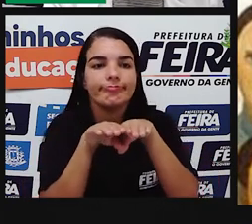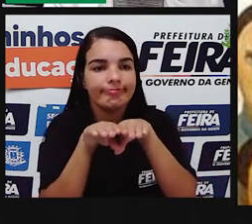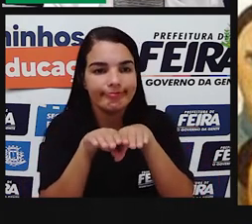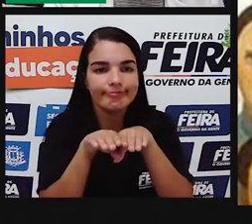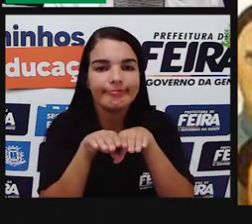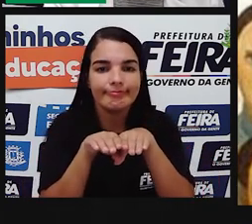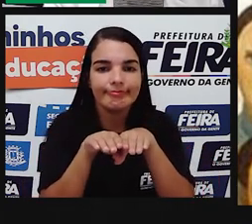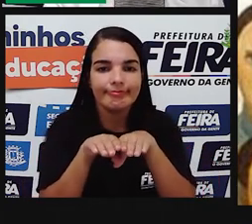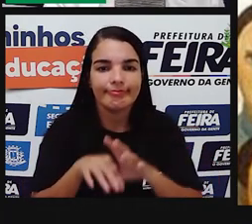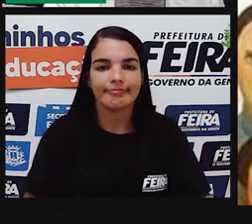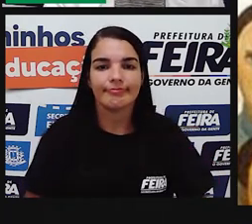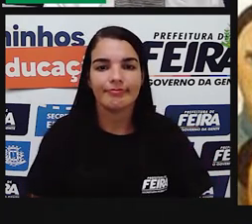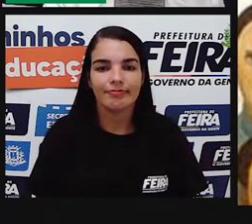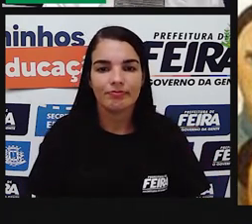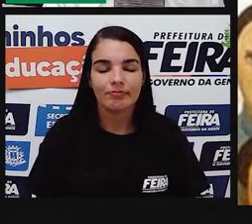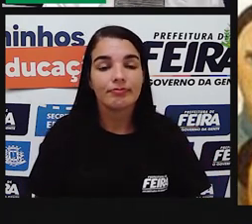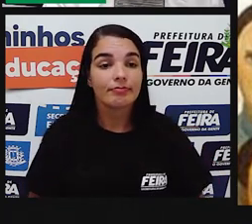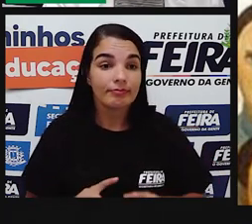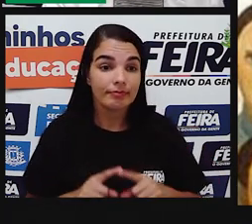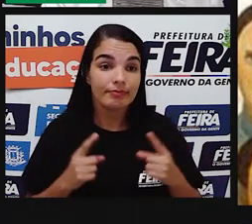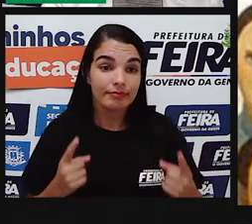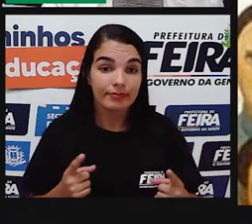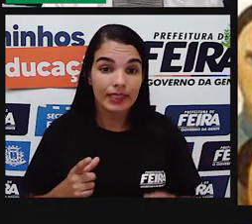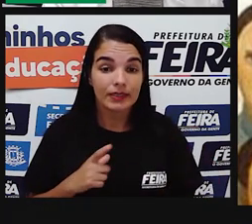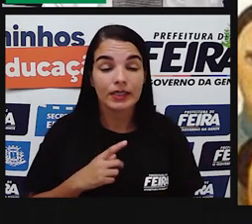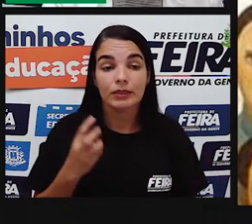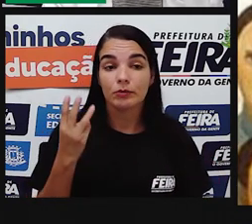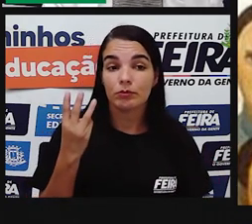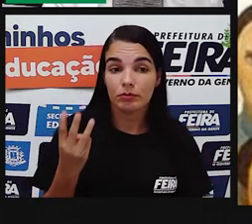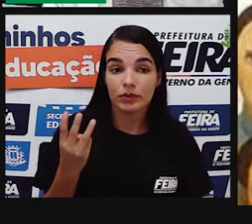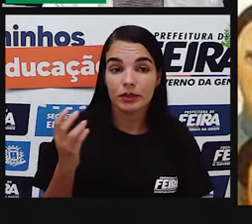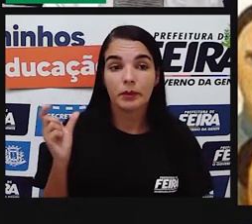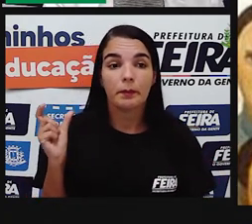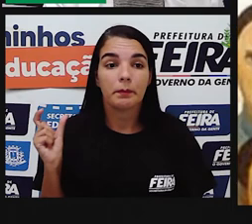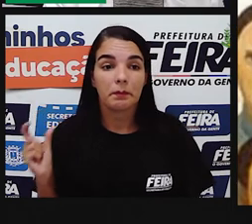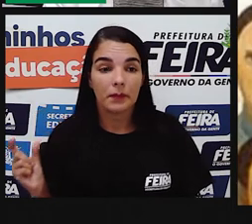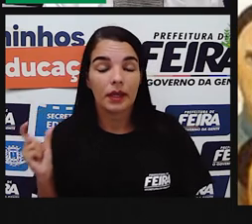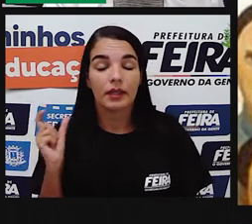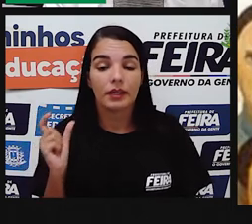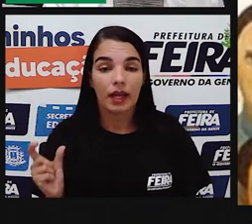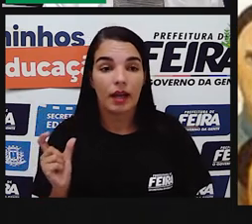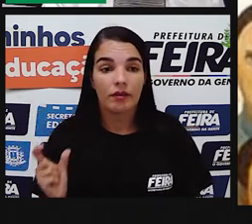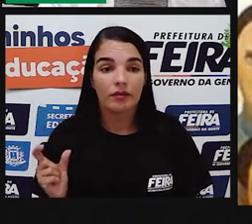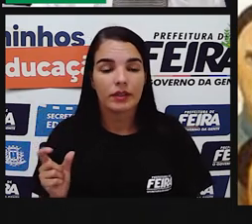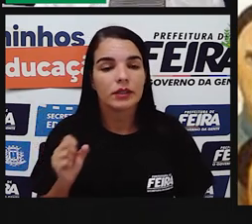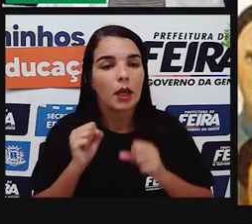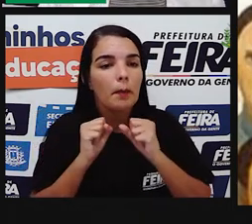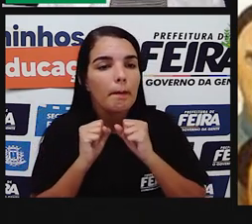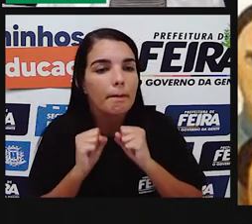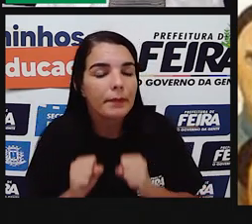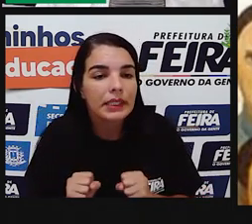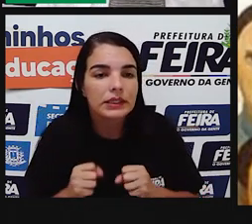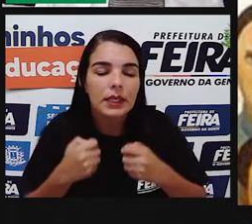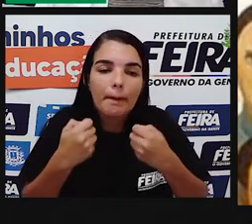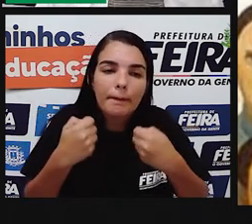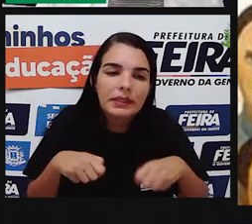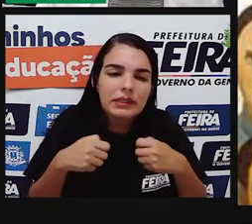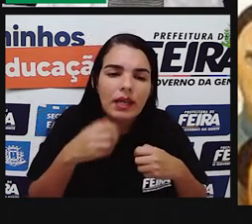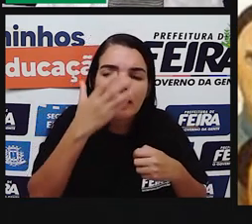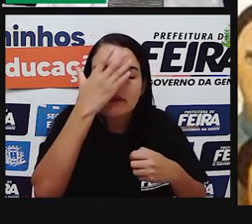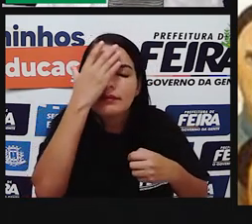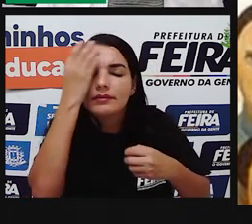muito negativa. Então, são três palavrinhas, como eu já disse, que devem ser